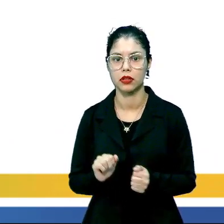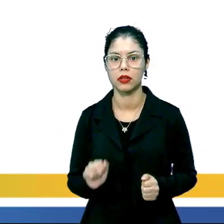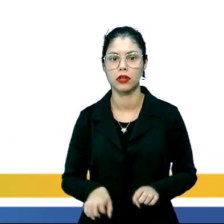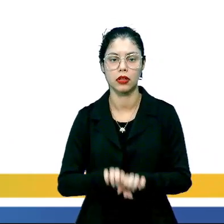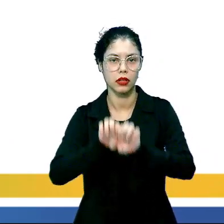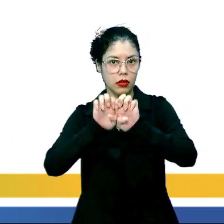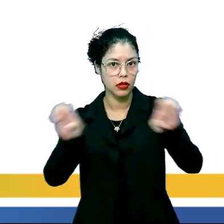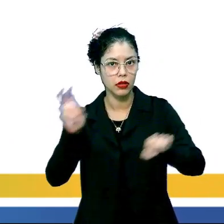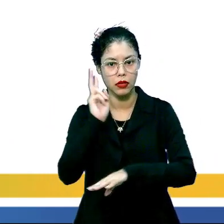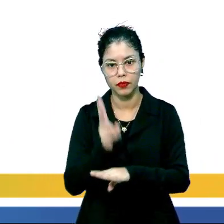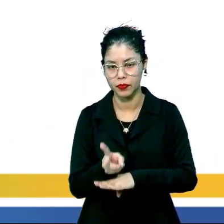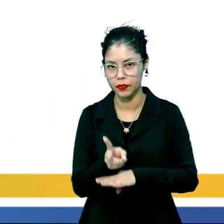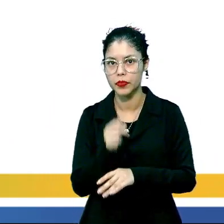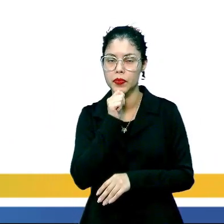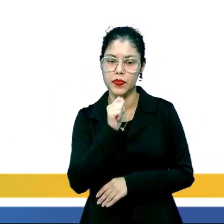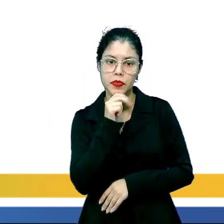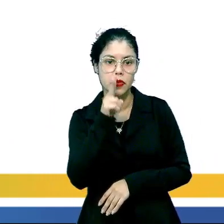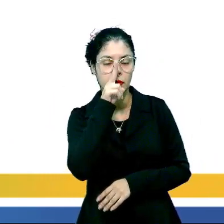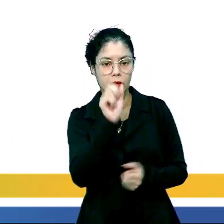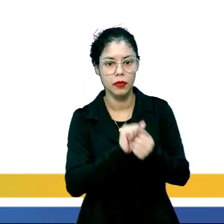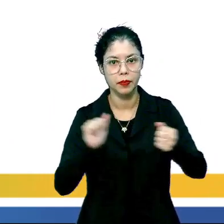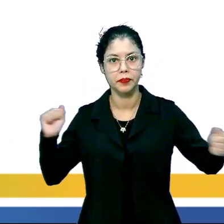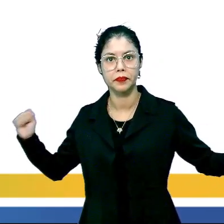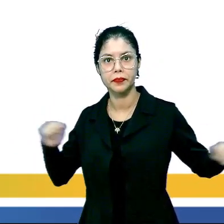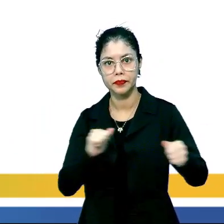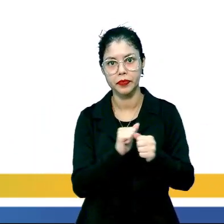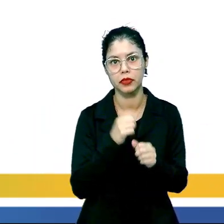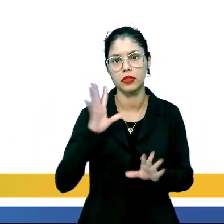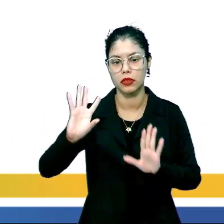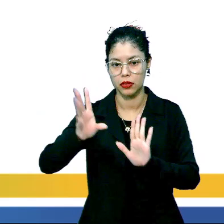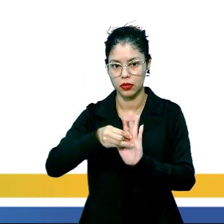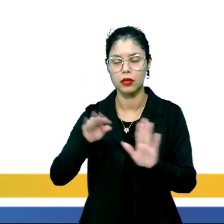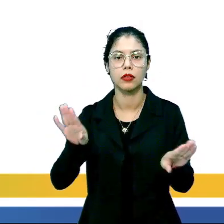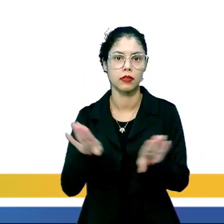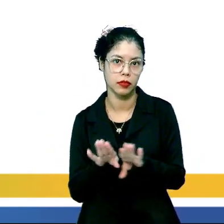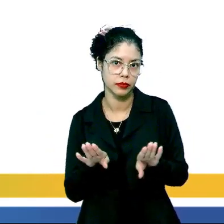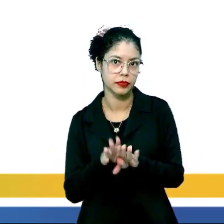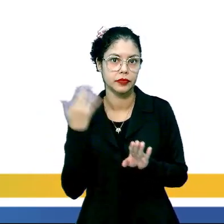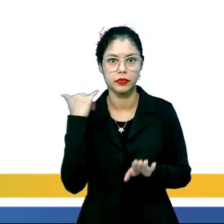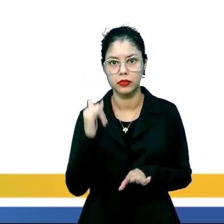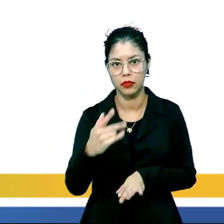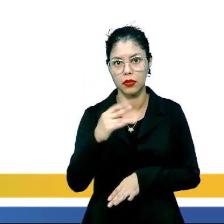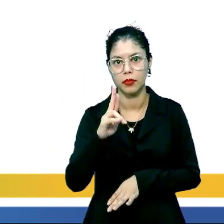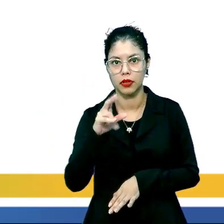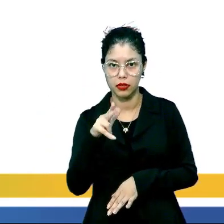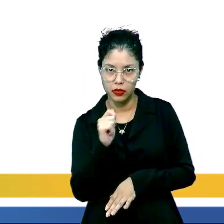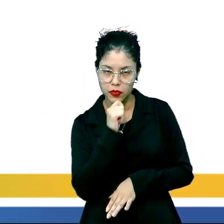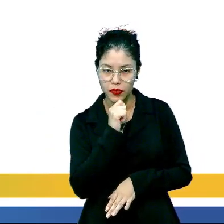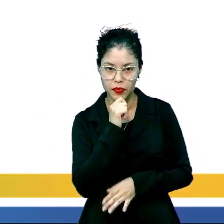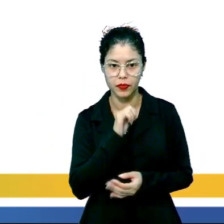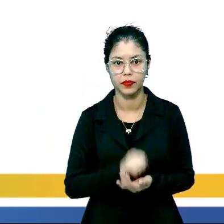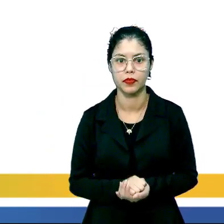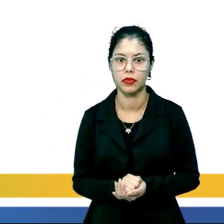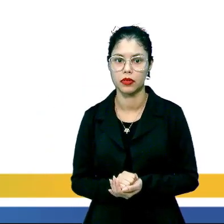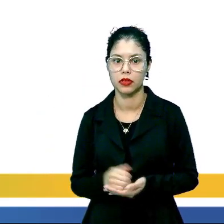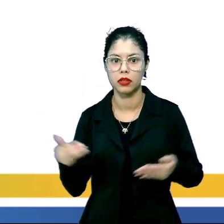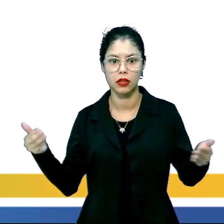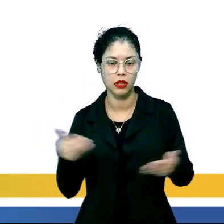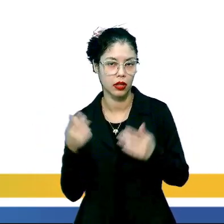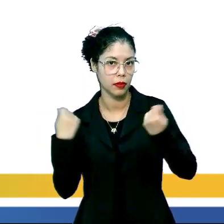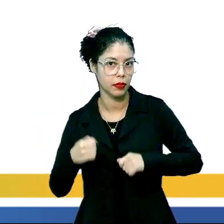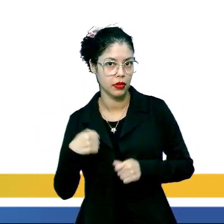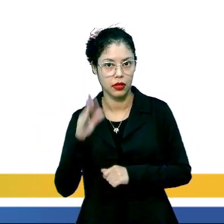nós utilizamos no trabalho da força elástica, nós vamos aplicar também para a energia potencial elástica. O que a gente